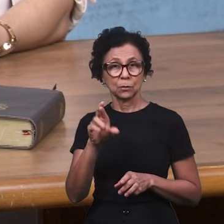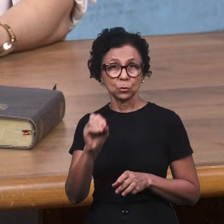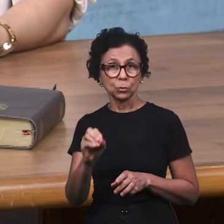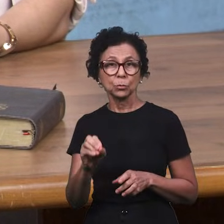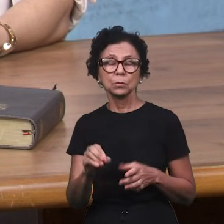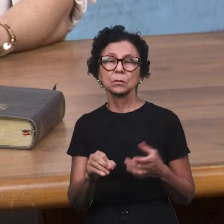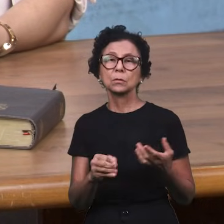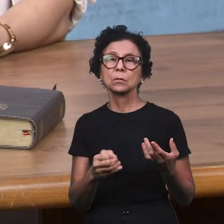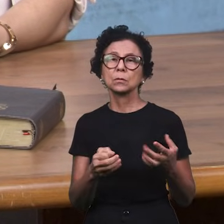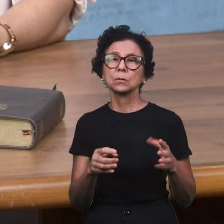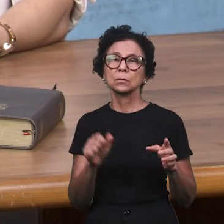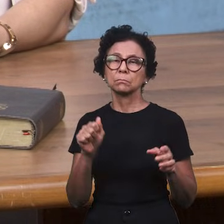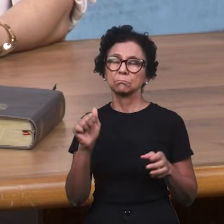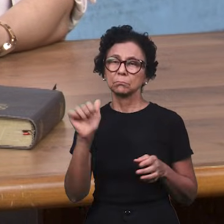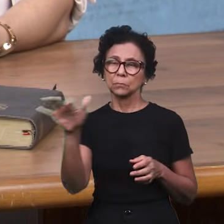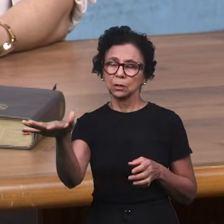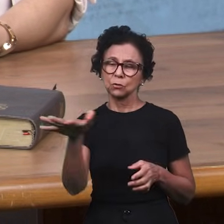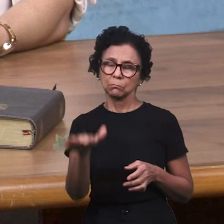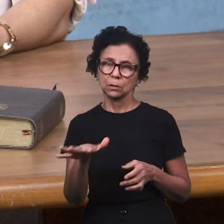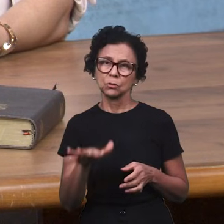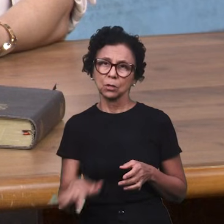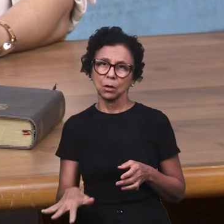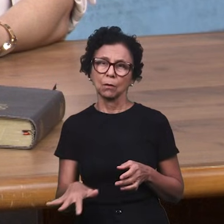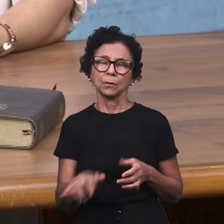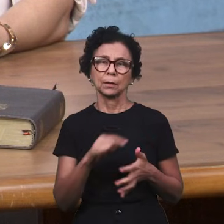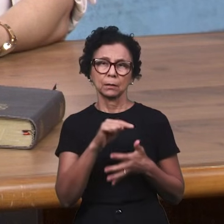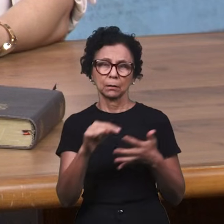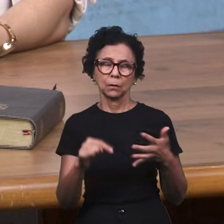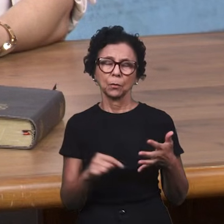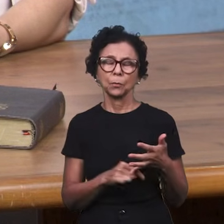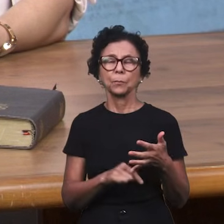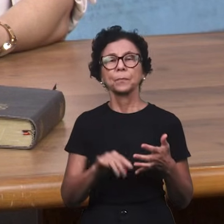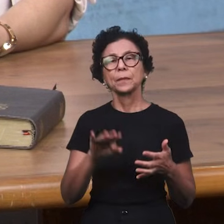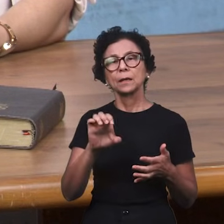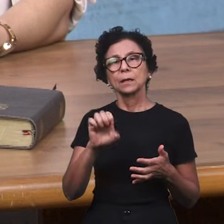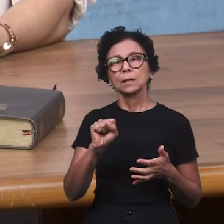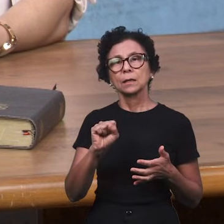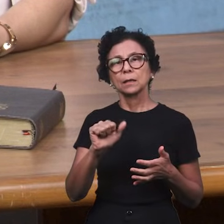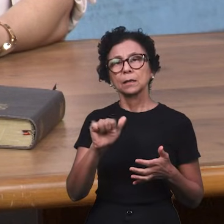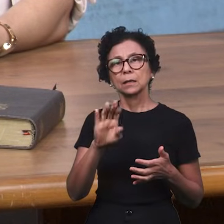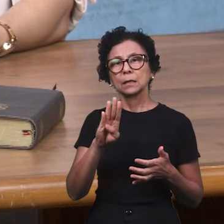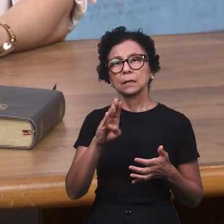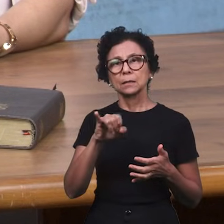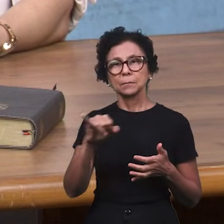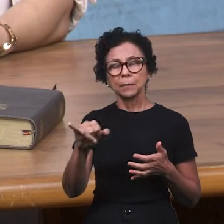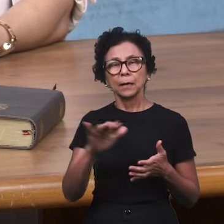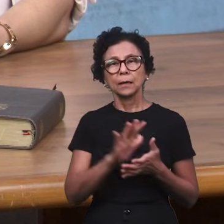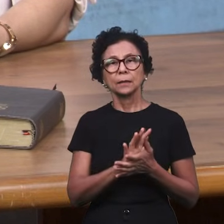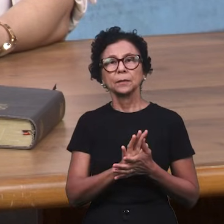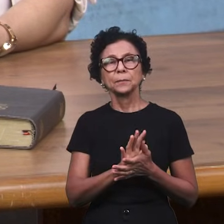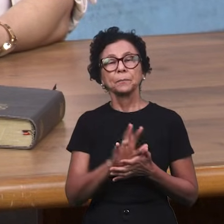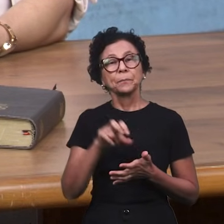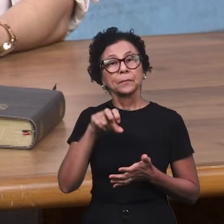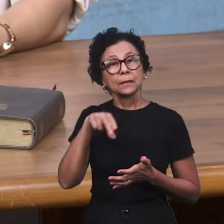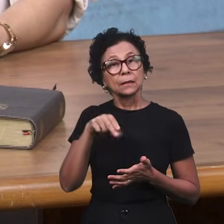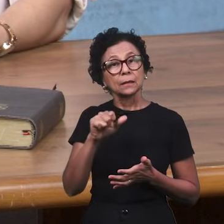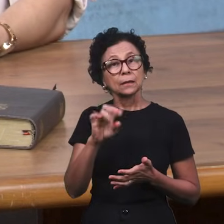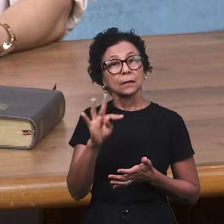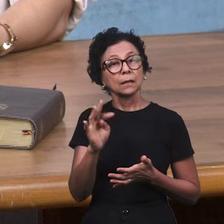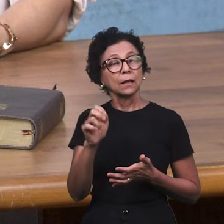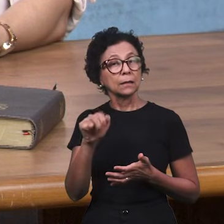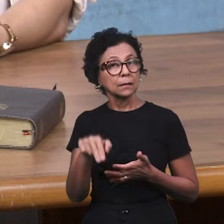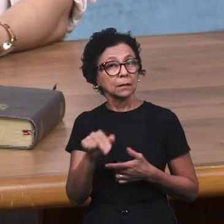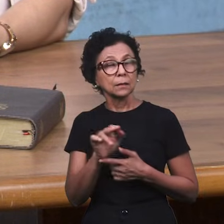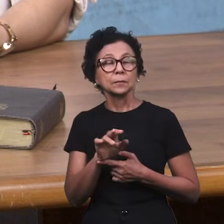Carmelita, Naari, filho de Esbai, Joel, irmão de Natã, Mibar, filho